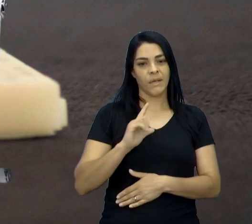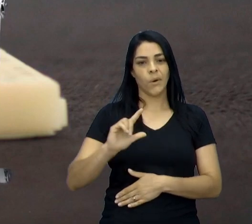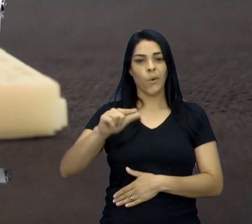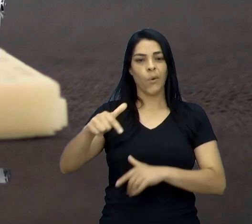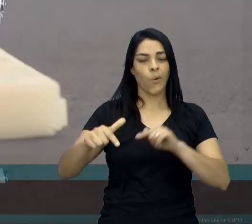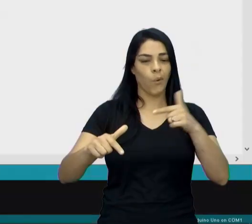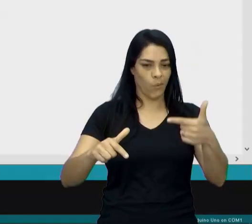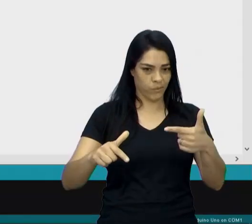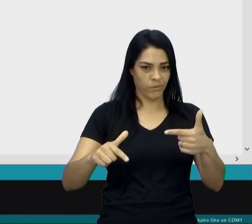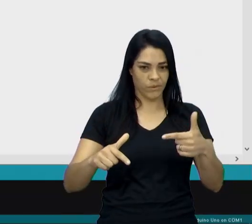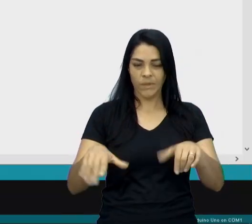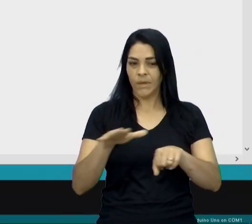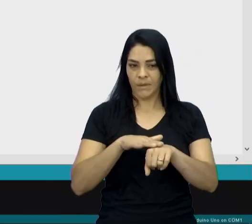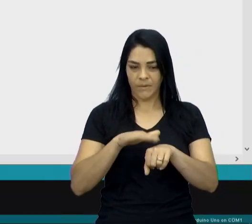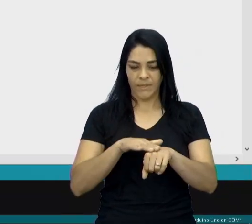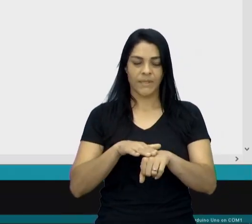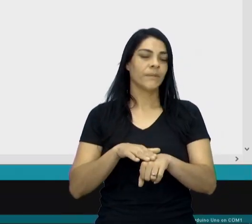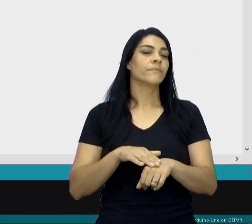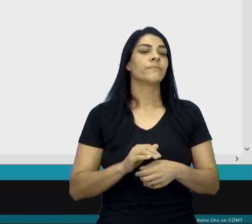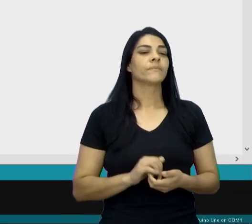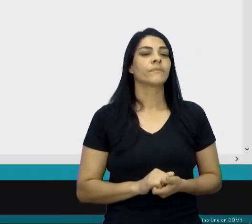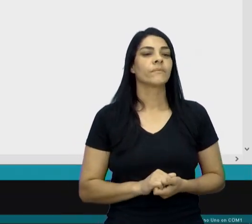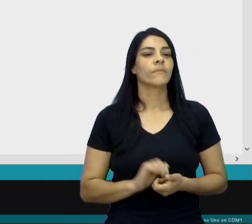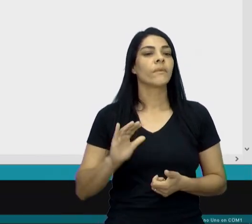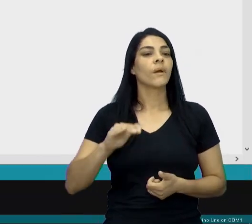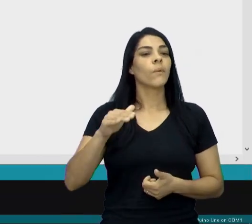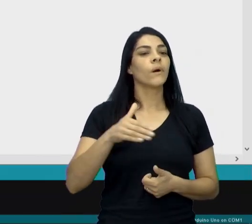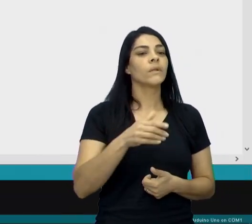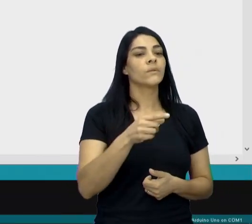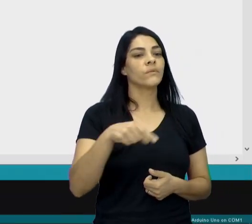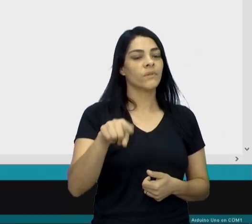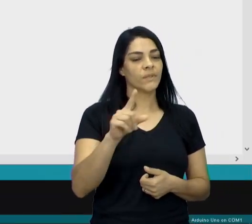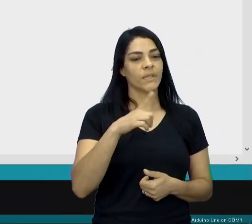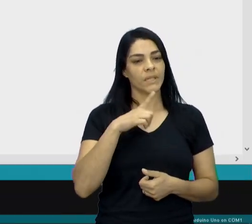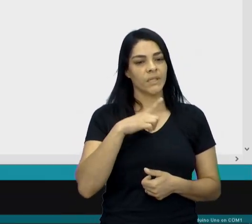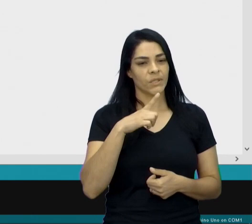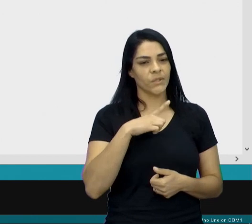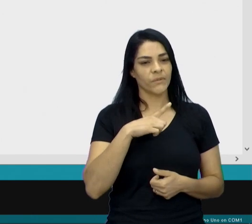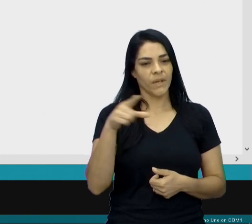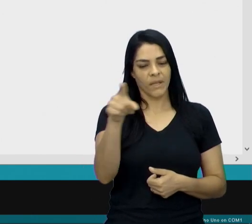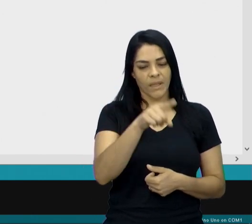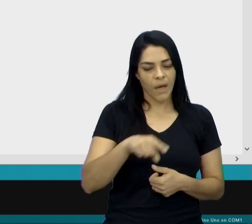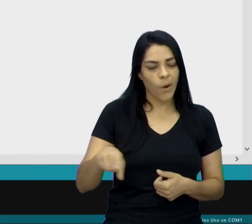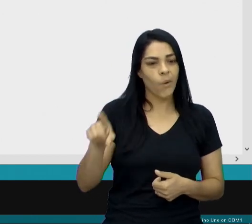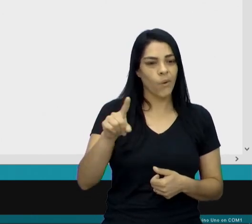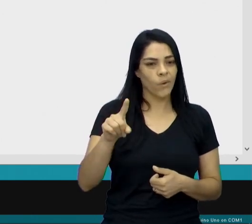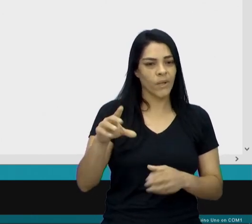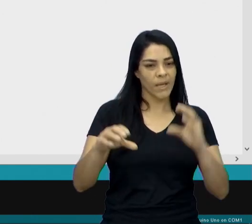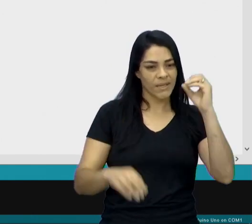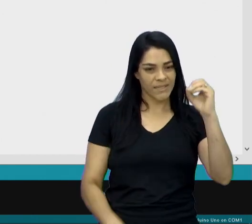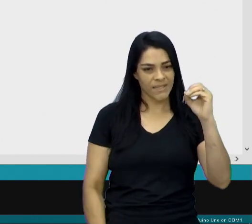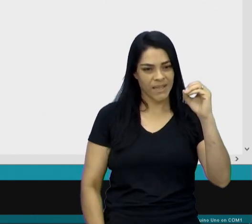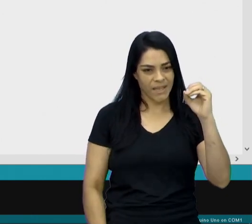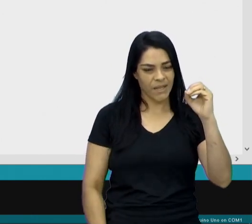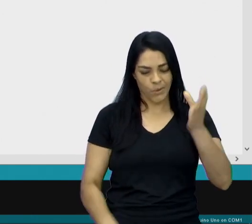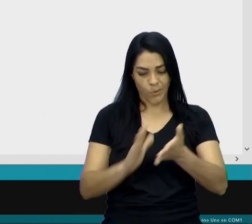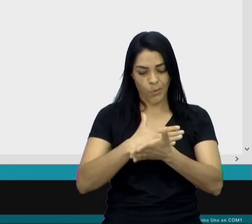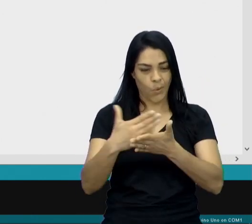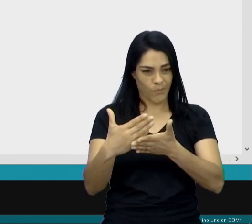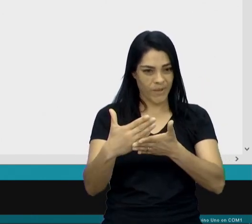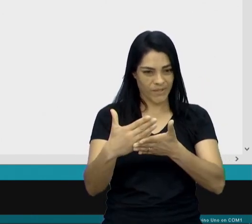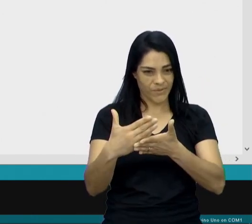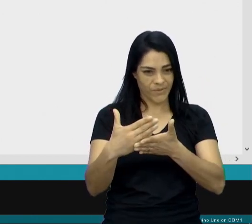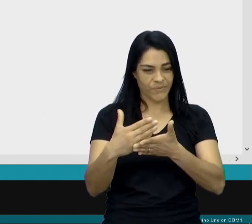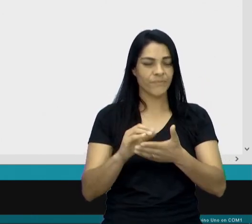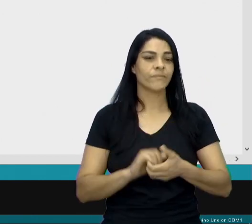outros comandos. Então o que que nós vamos fazer, ó? Quando você tiver, se você tiver na rodada zero, quer dizer, no começo, tá